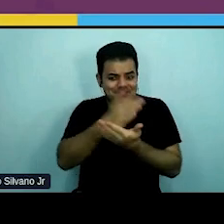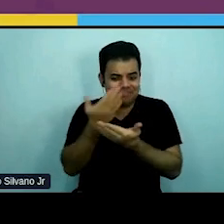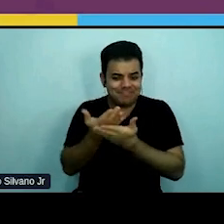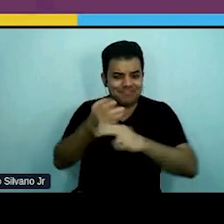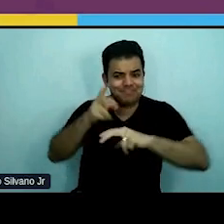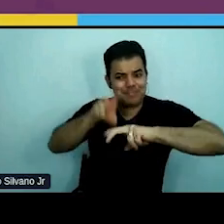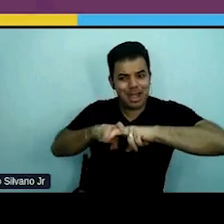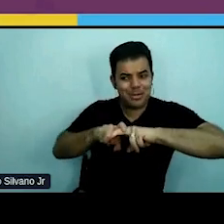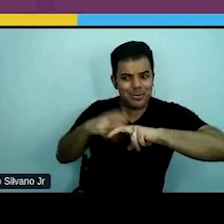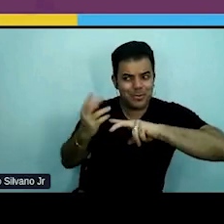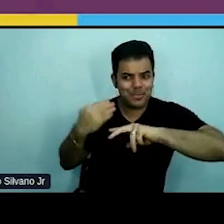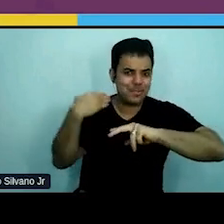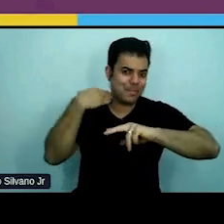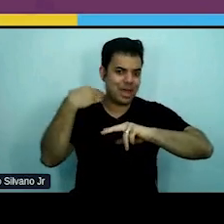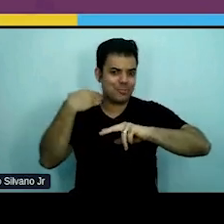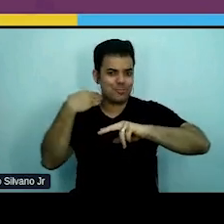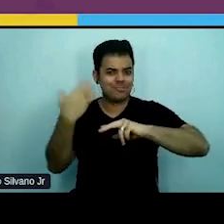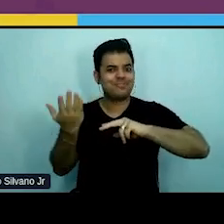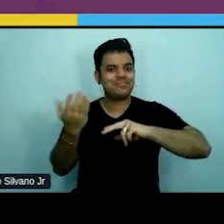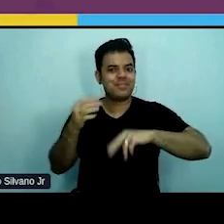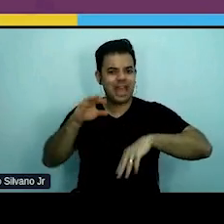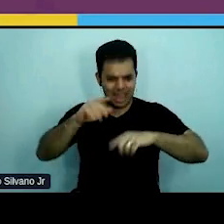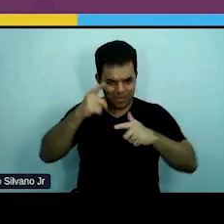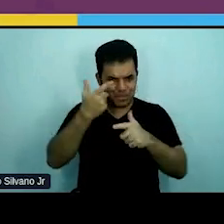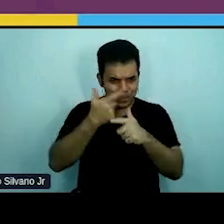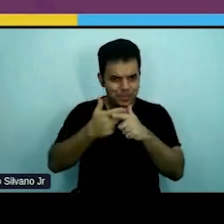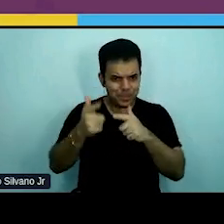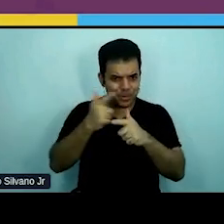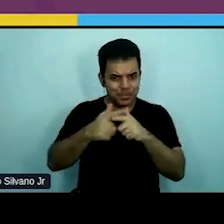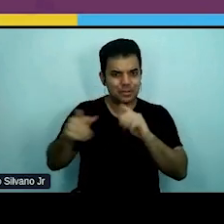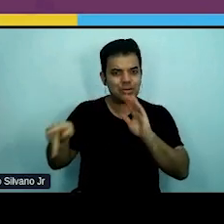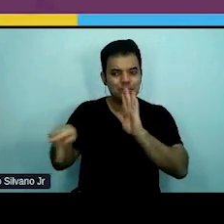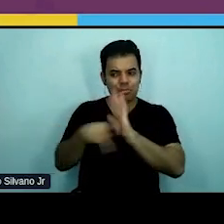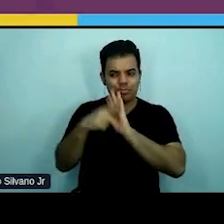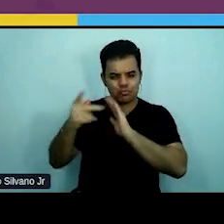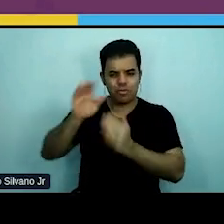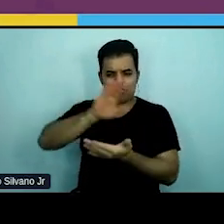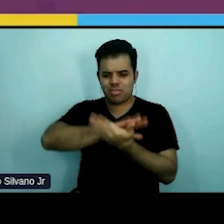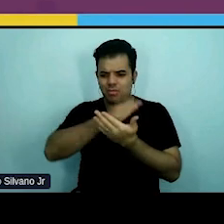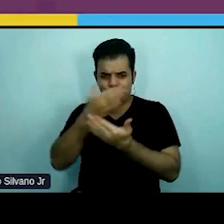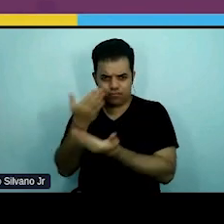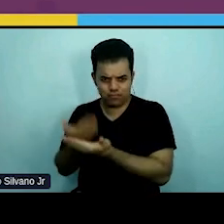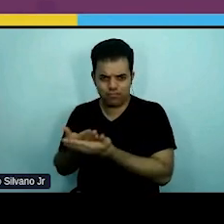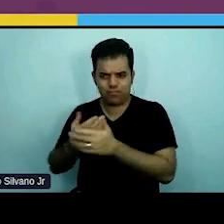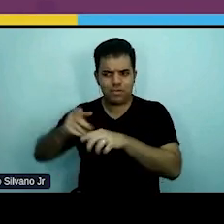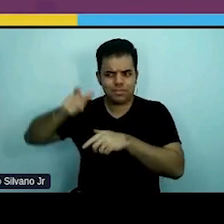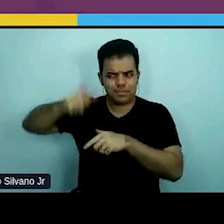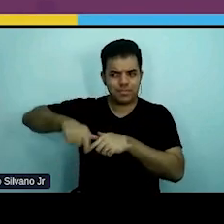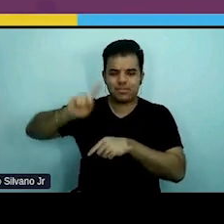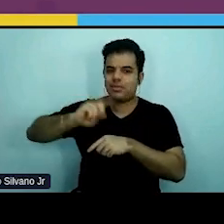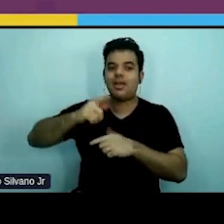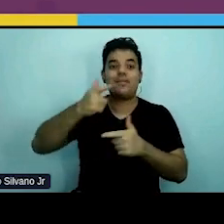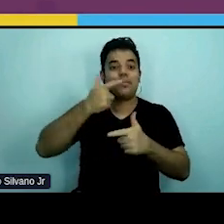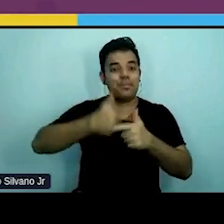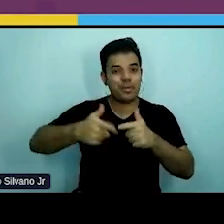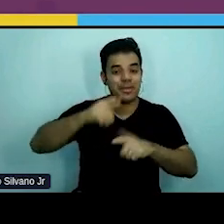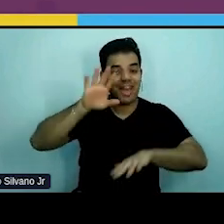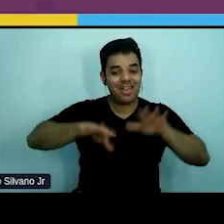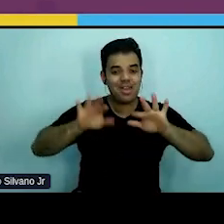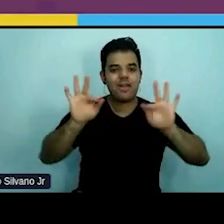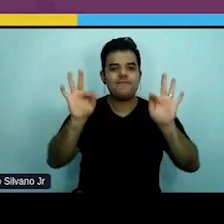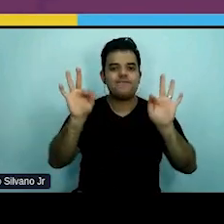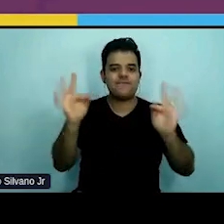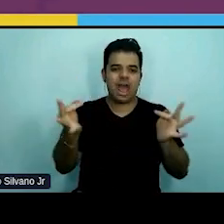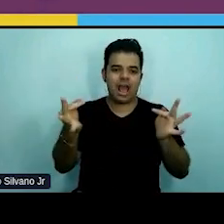E poderíamos dizer que isso, de fato, ele não é um problema do modelo de tradução, tá certo? Mas sim um problema da frase dada